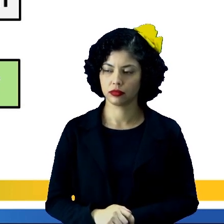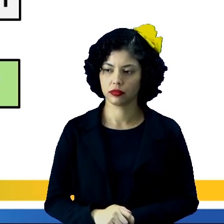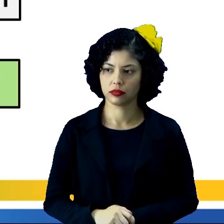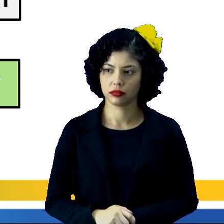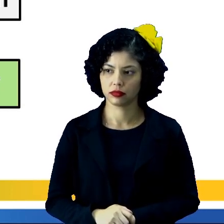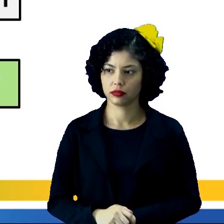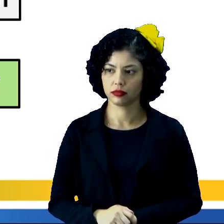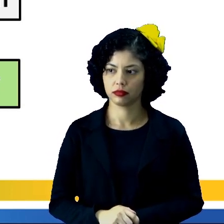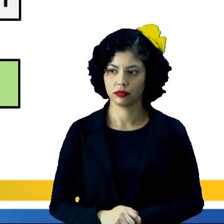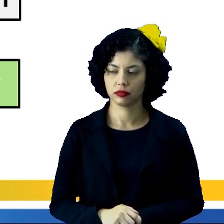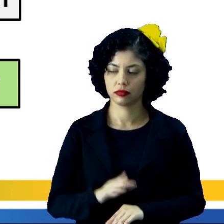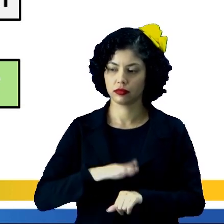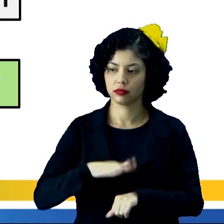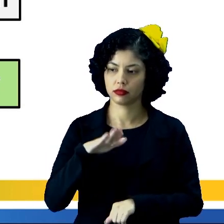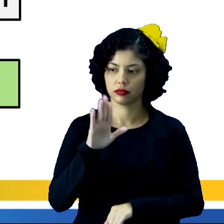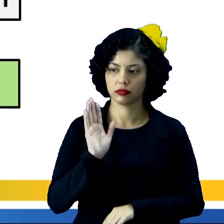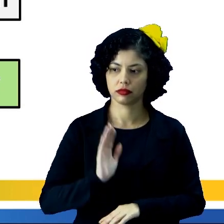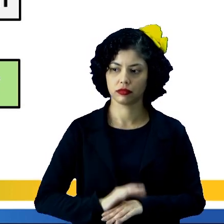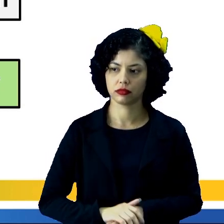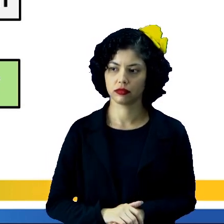But, que significa mas.